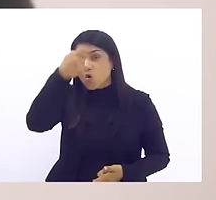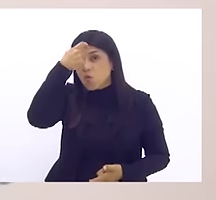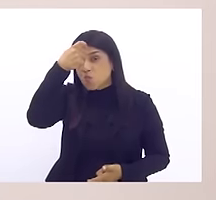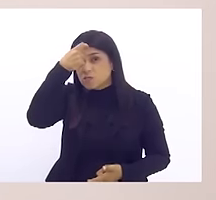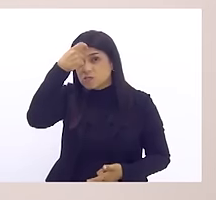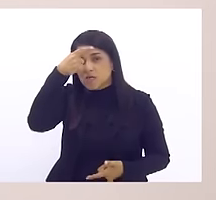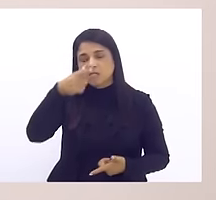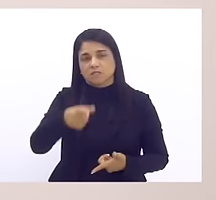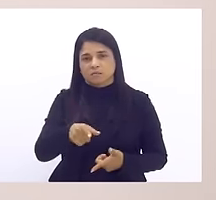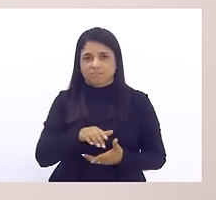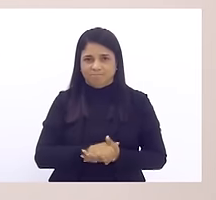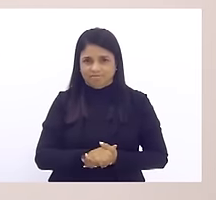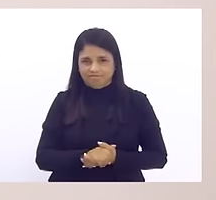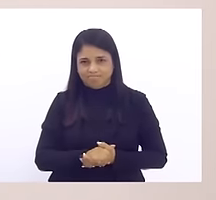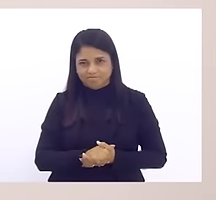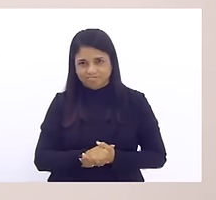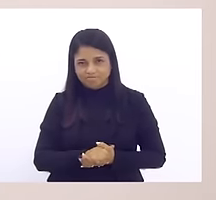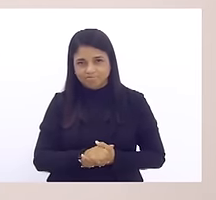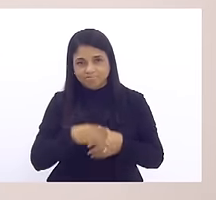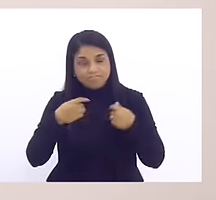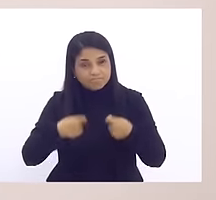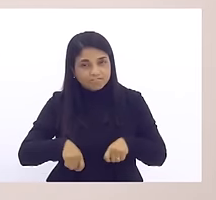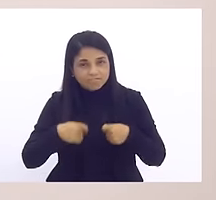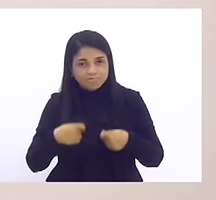O que é de César